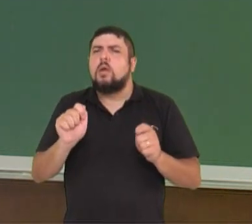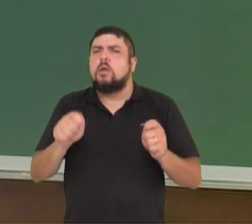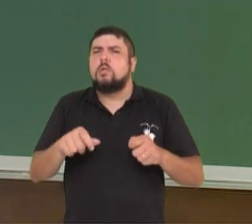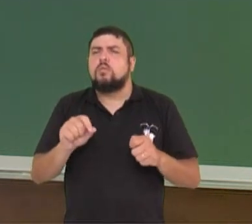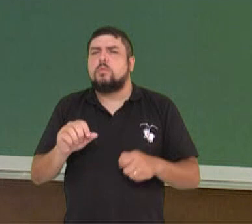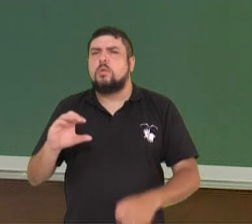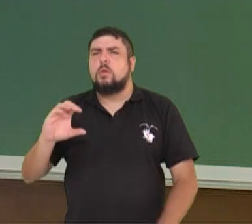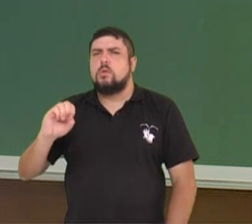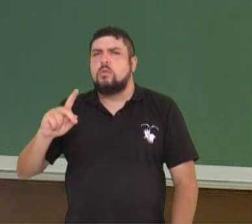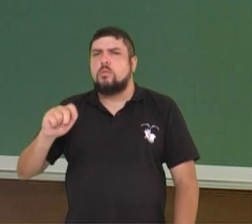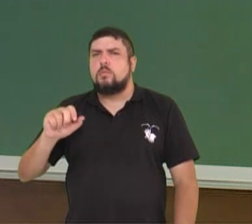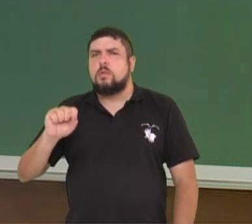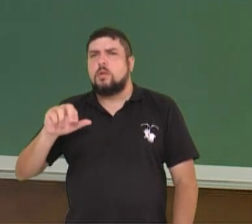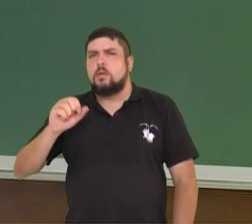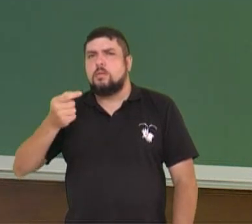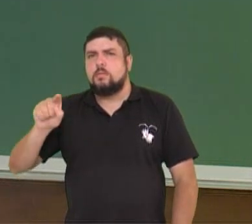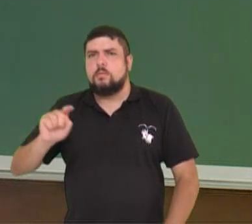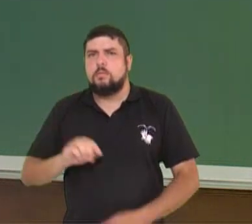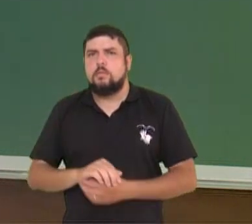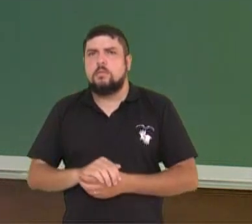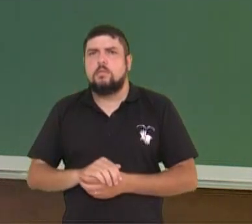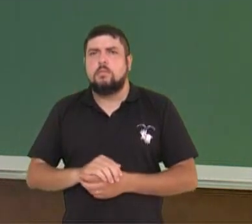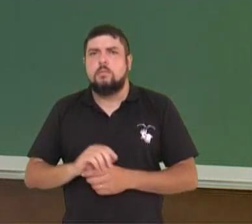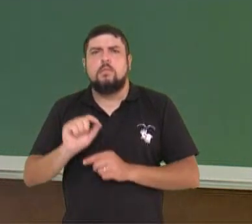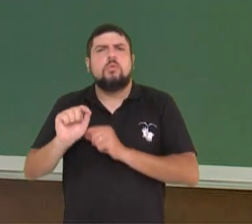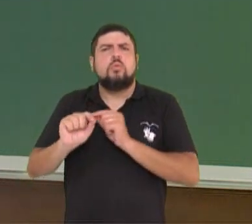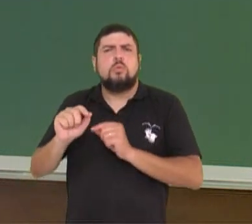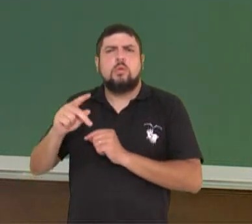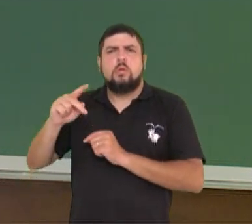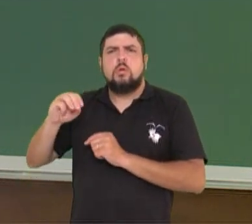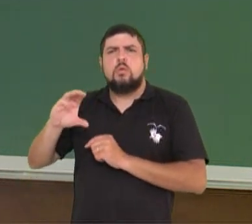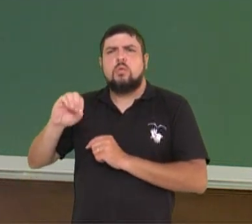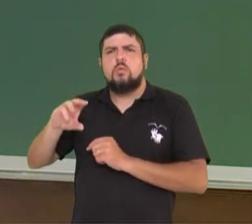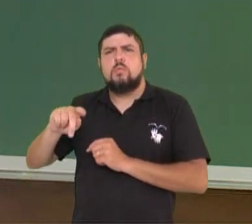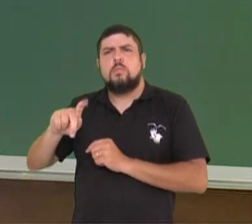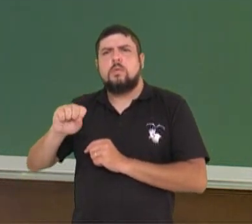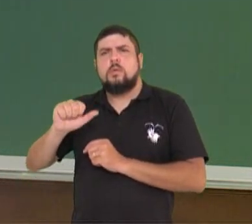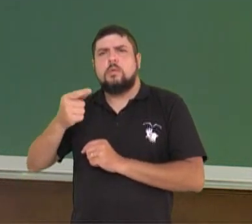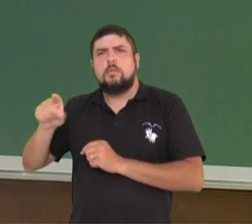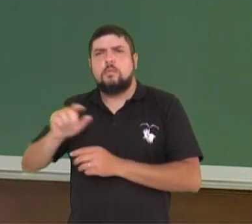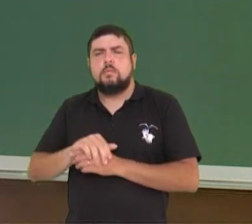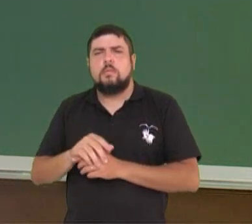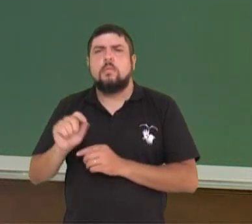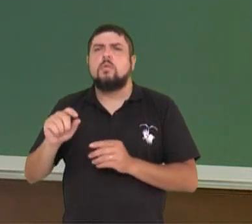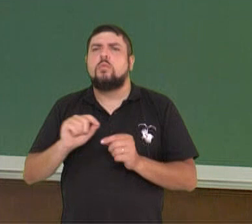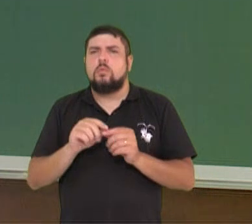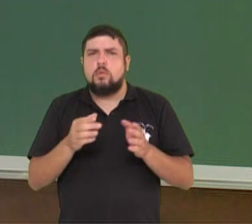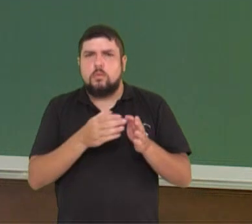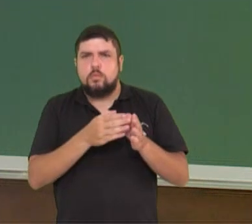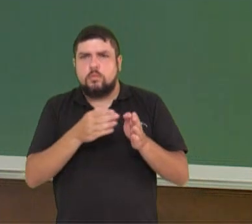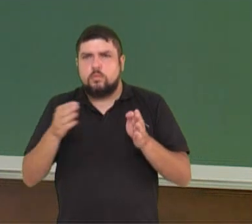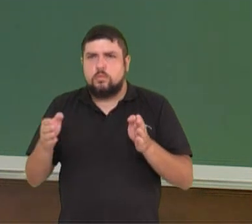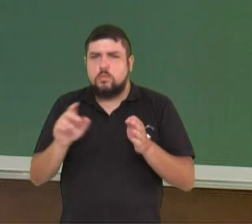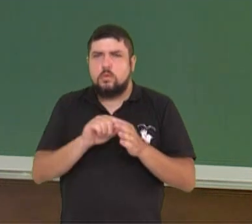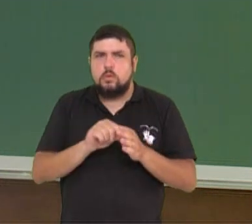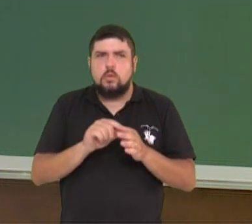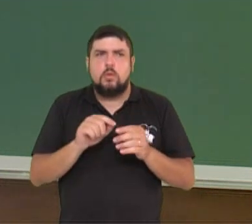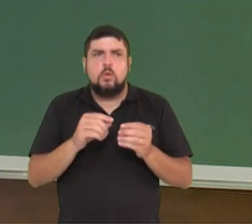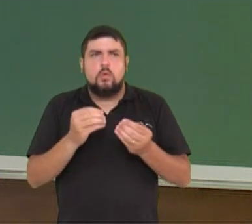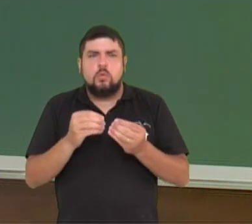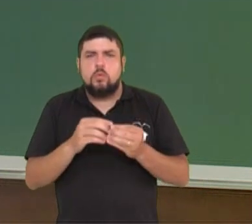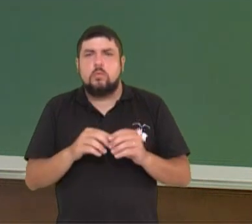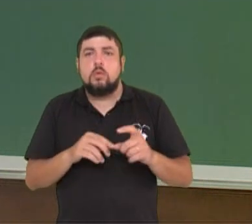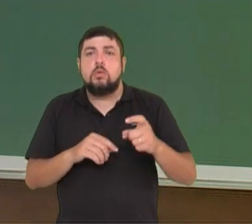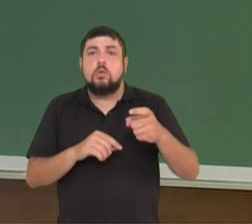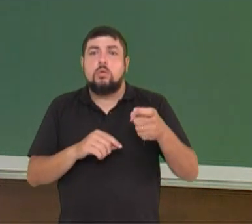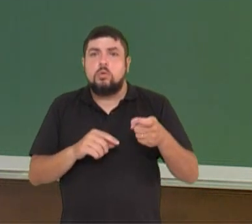compreensão? Quando você diz a propriedade daquele intervalo, o que tem naquele intervalo. Esse intervalo é formado por elementos x, tá?